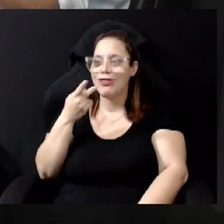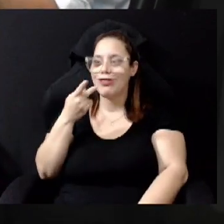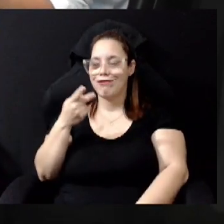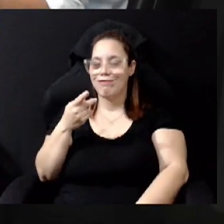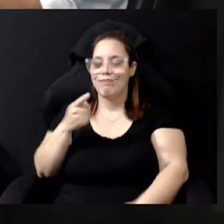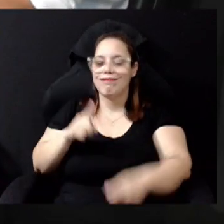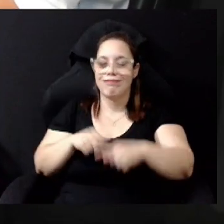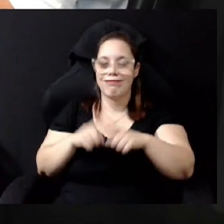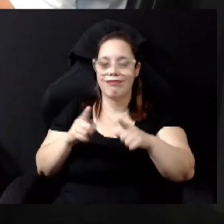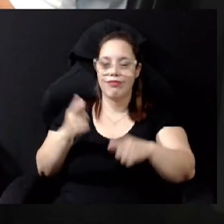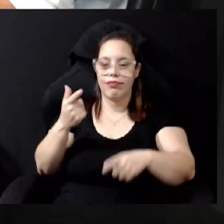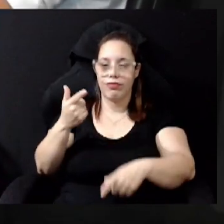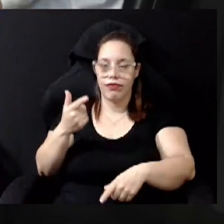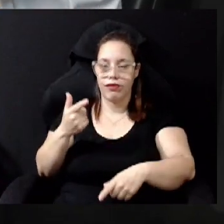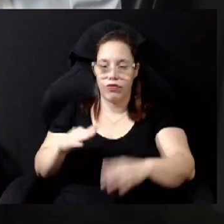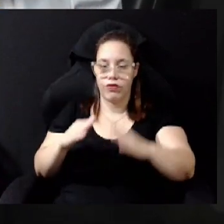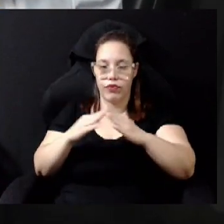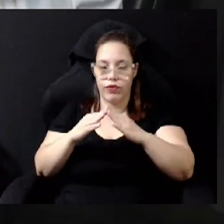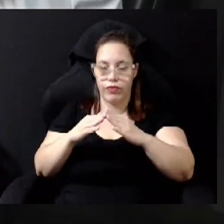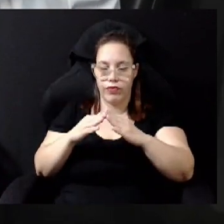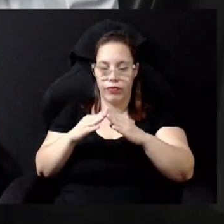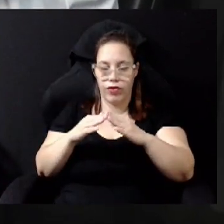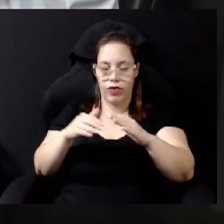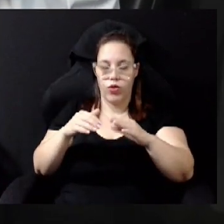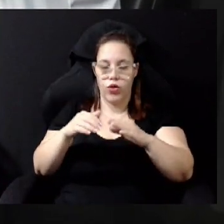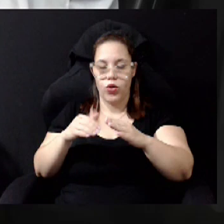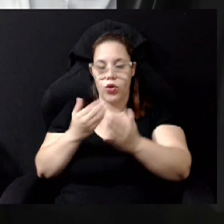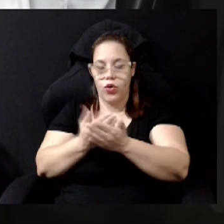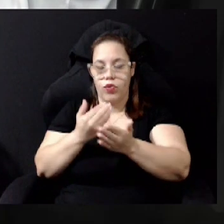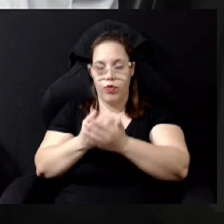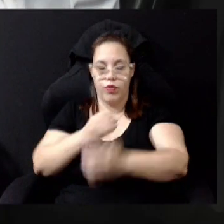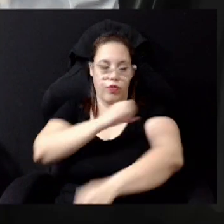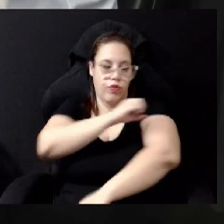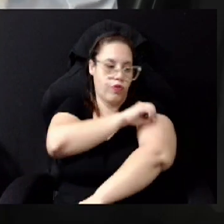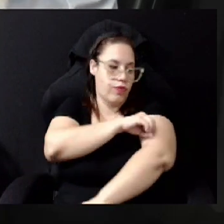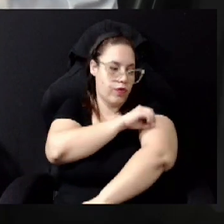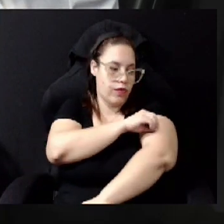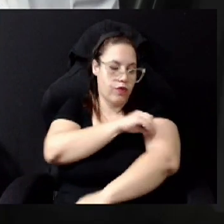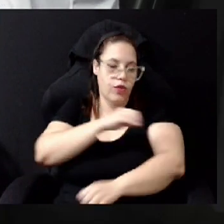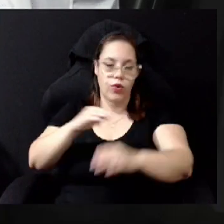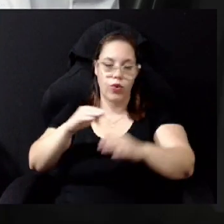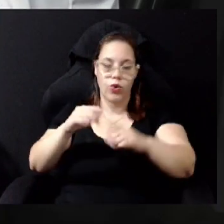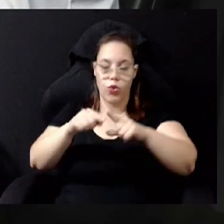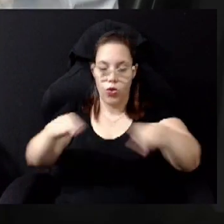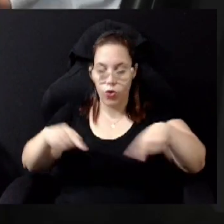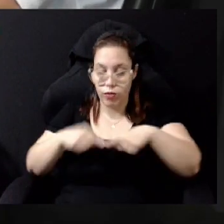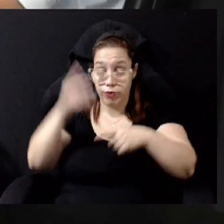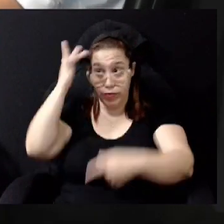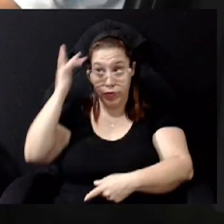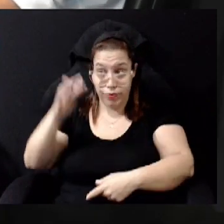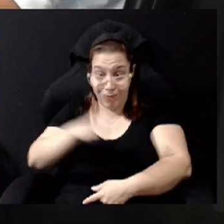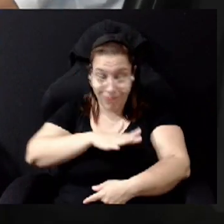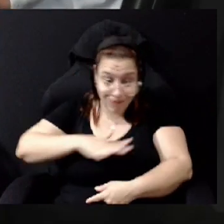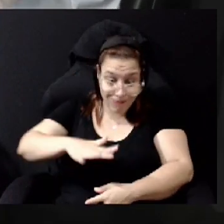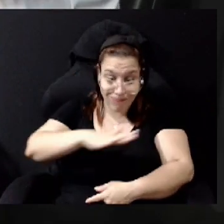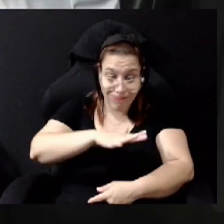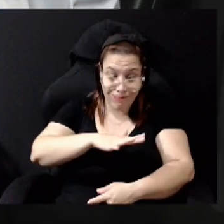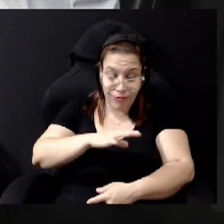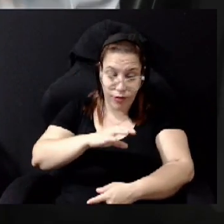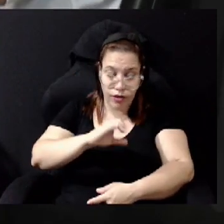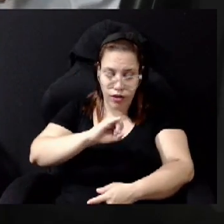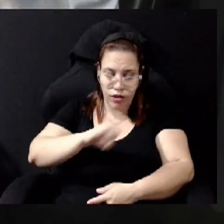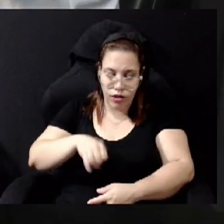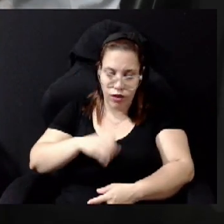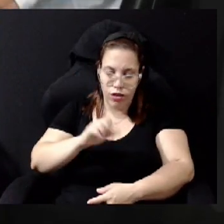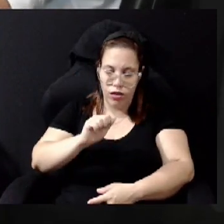das 16 que Campinas construiu. No Espaço do Amanhã. No Espaço do Amanhã, no meio do Jardim Itaguaçu, um dos